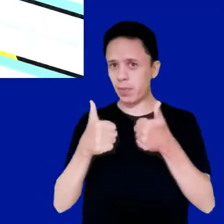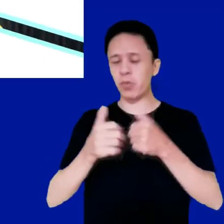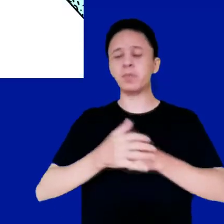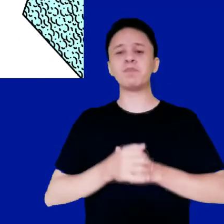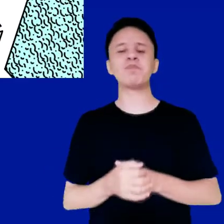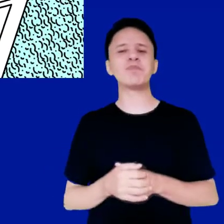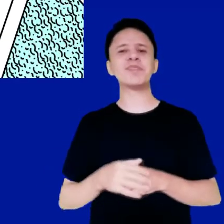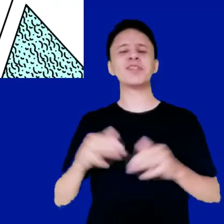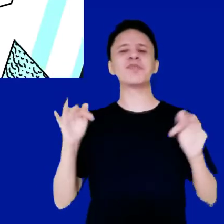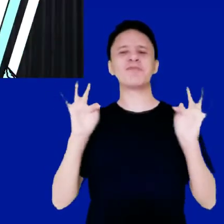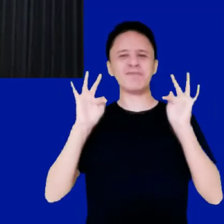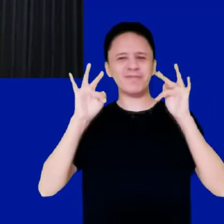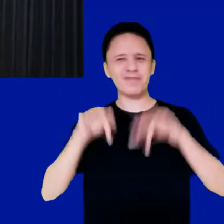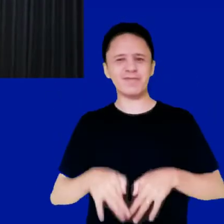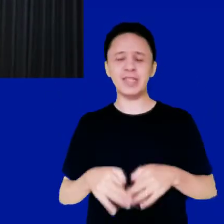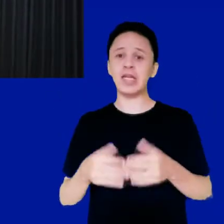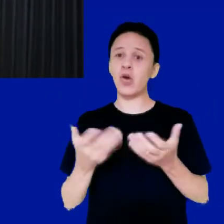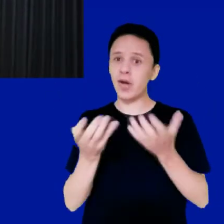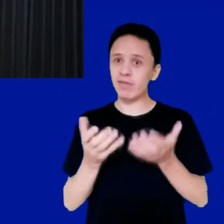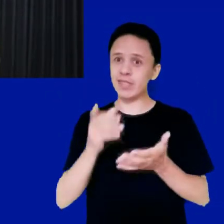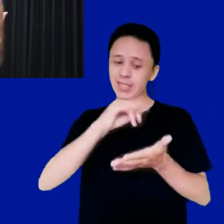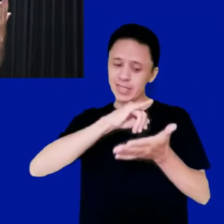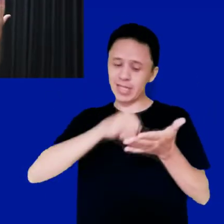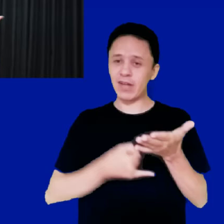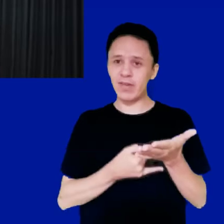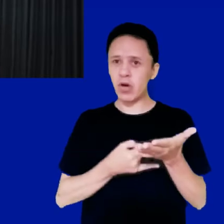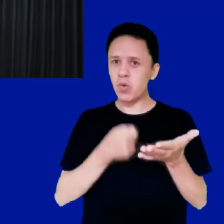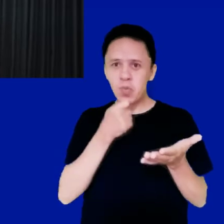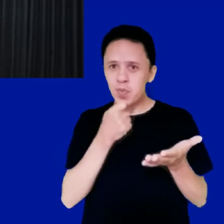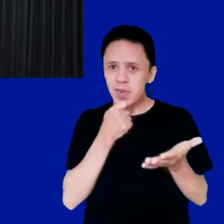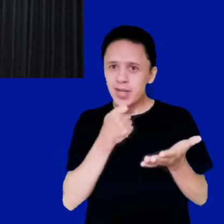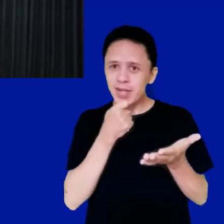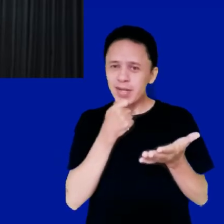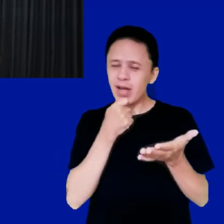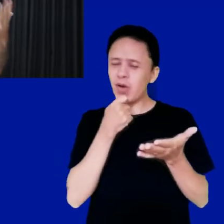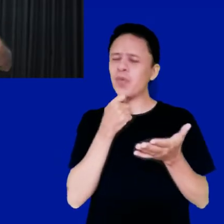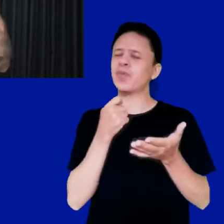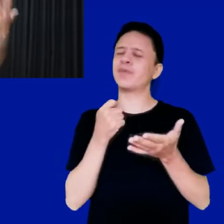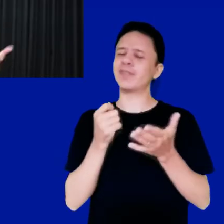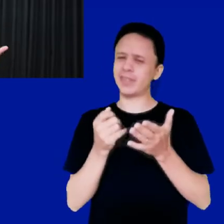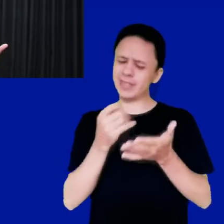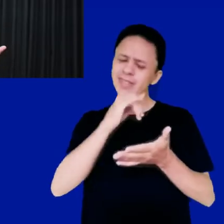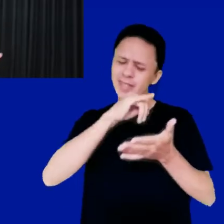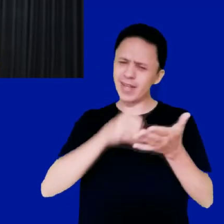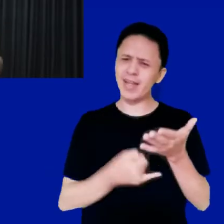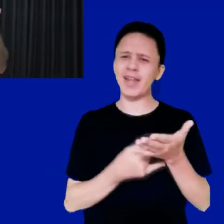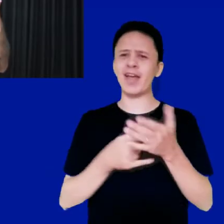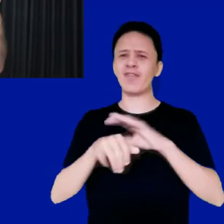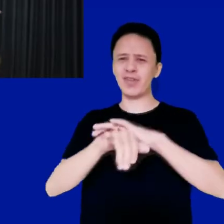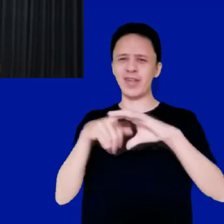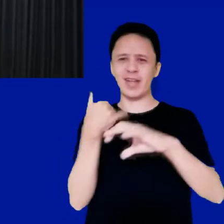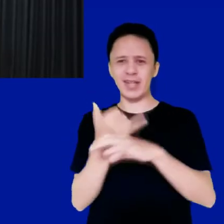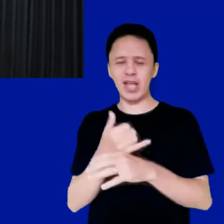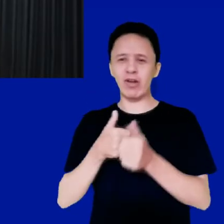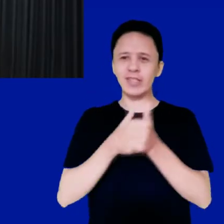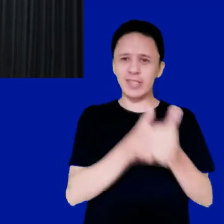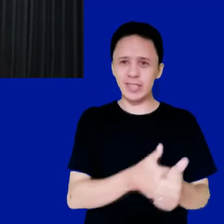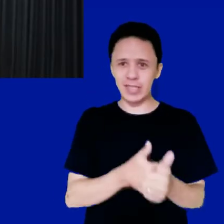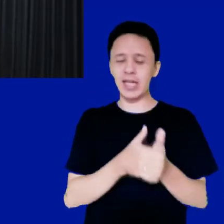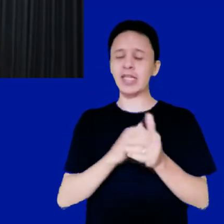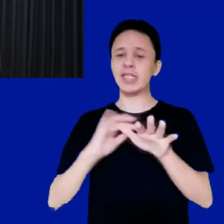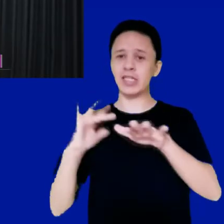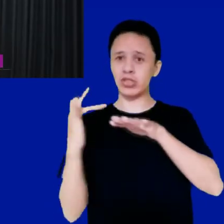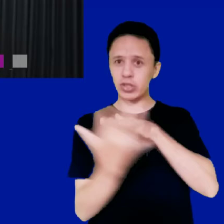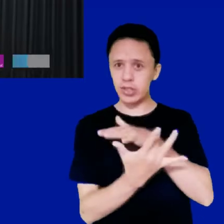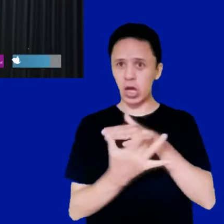bem? Bom, eu vou ficando por aqui, né? Gostaria que você se inscrevesse no nosso canal. Se você ainda não se inscreveu, não deixe de se inscrever